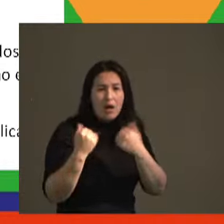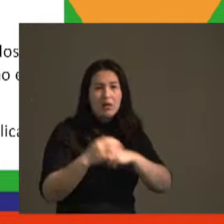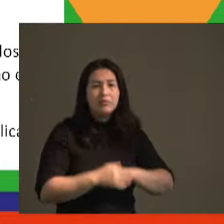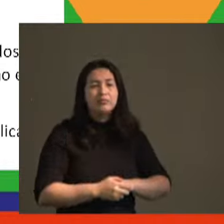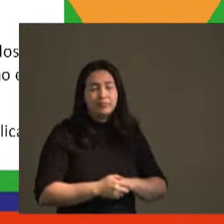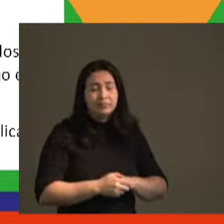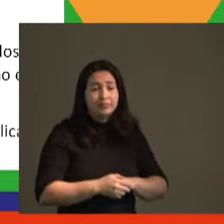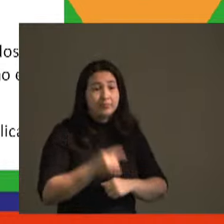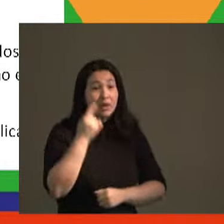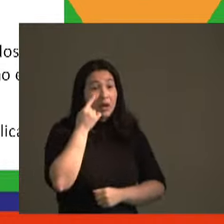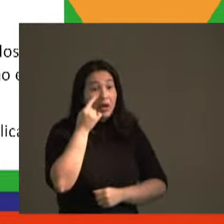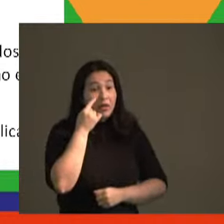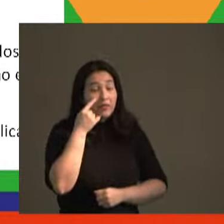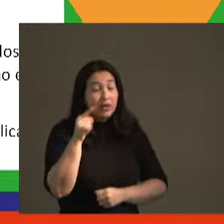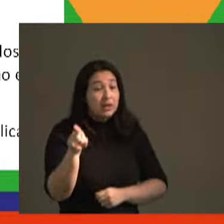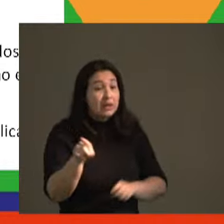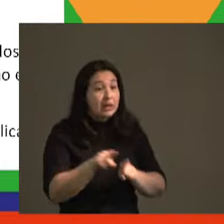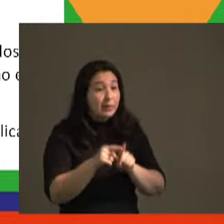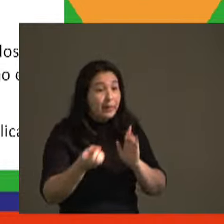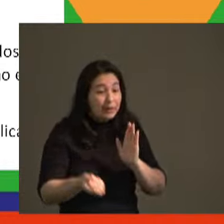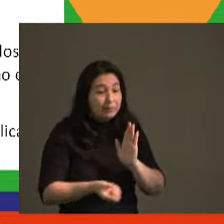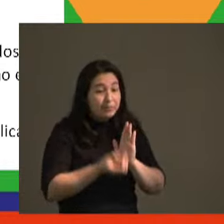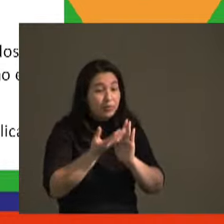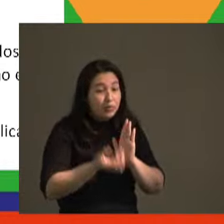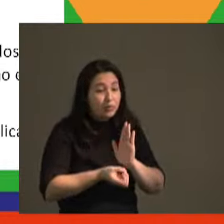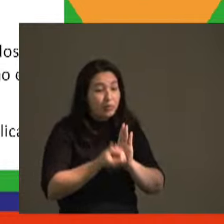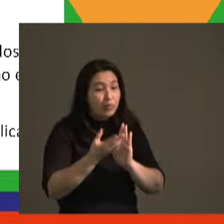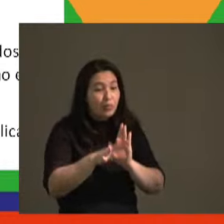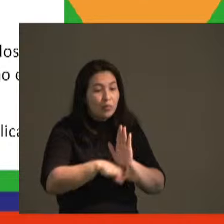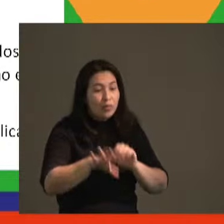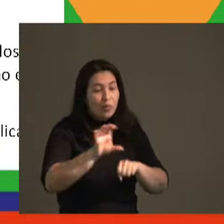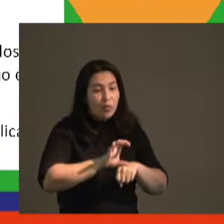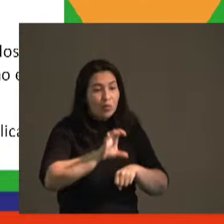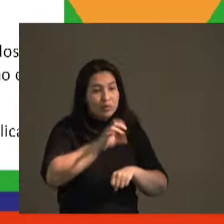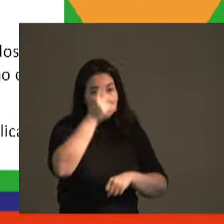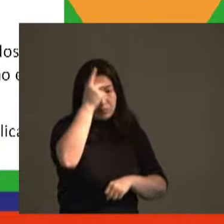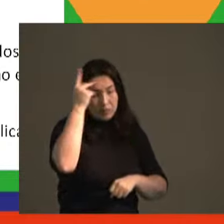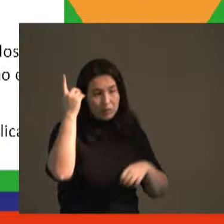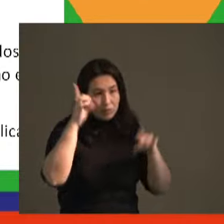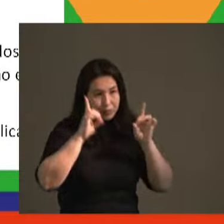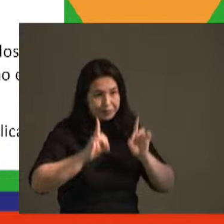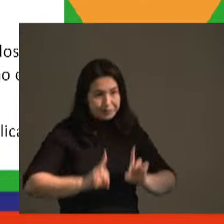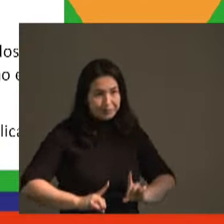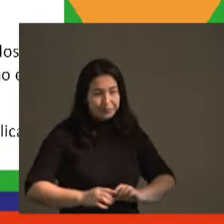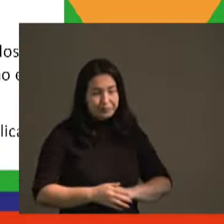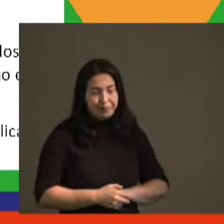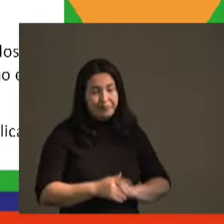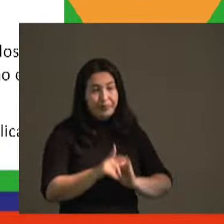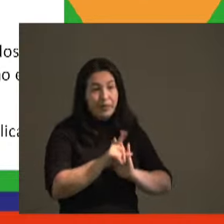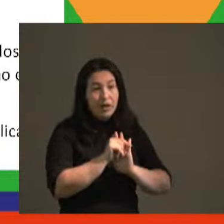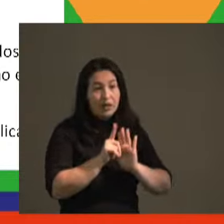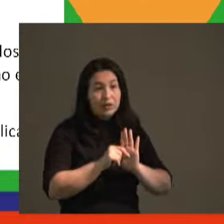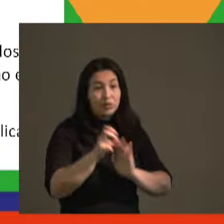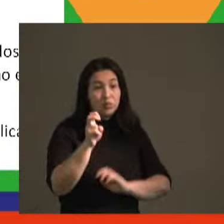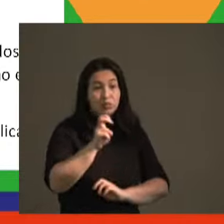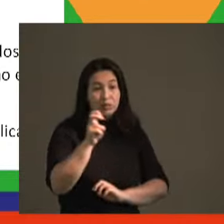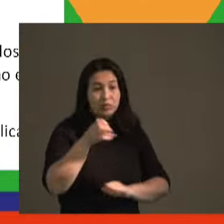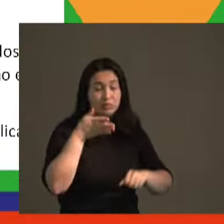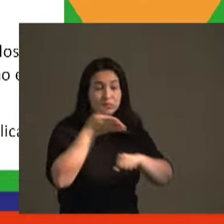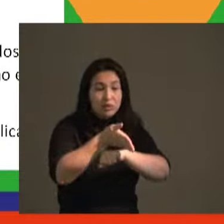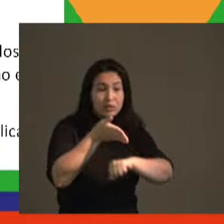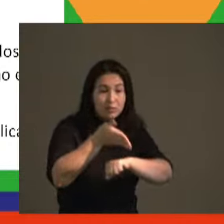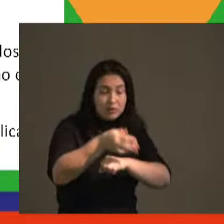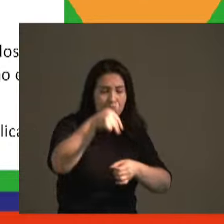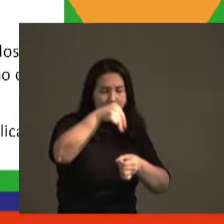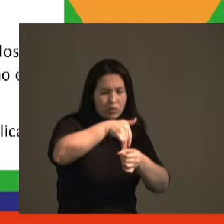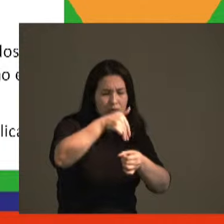o acompanhamento do Novo Viver Sem Limite pelo Conselho Nacional dos Direitos da Pessoa com Deficiência. Artigo 5º. A participação dos